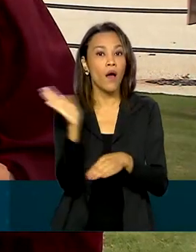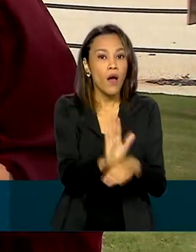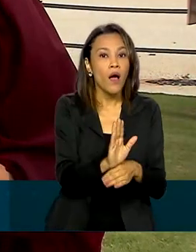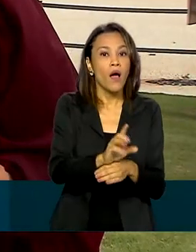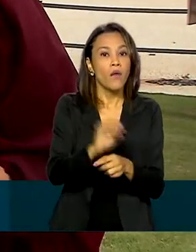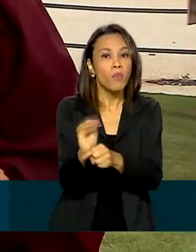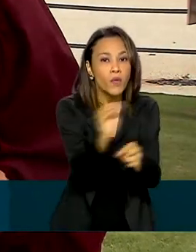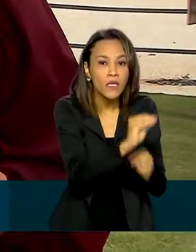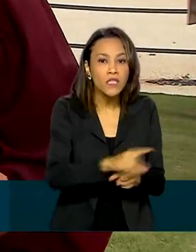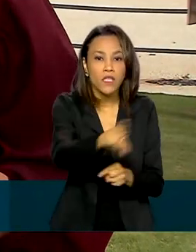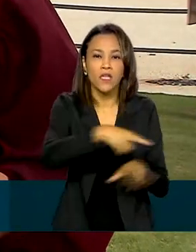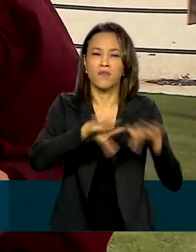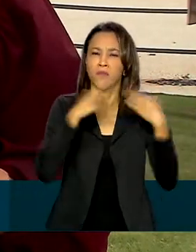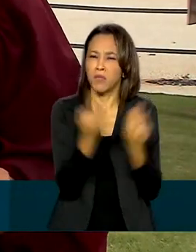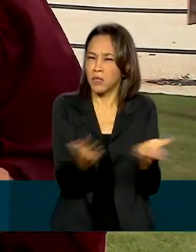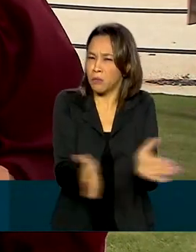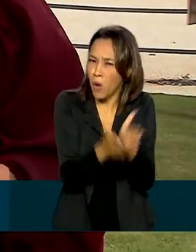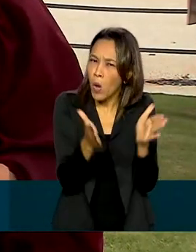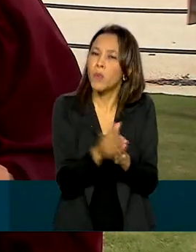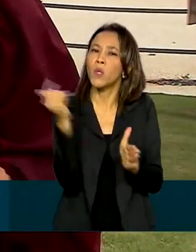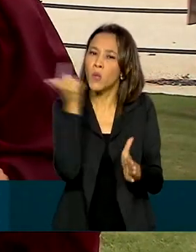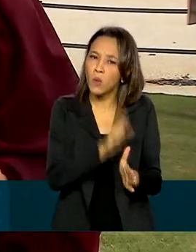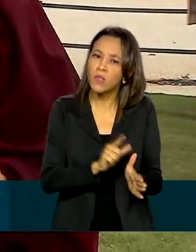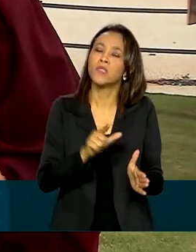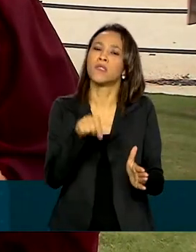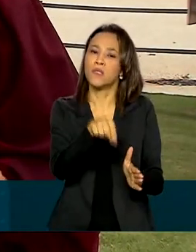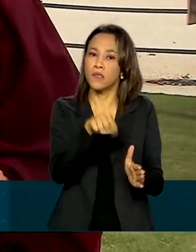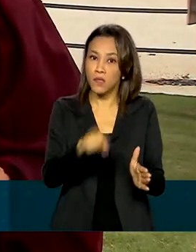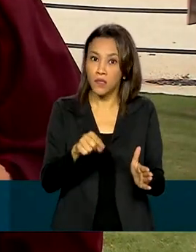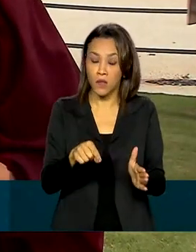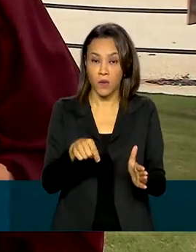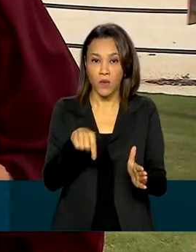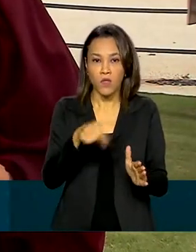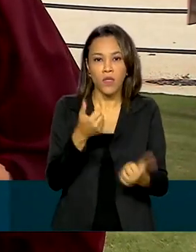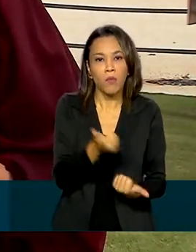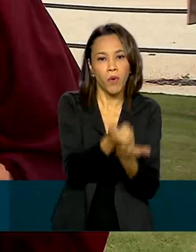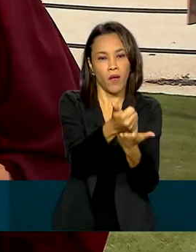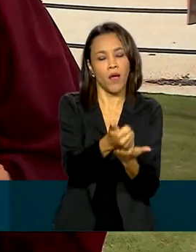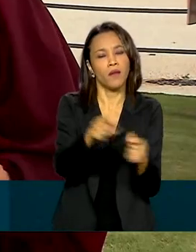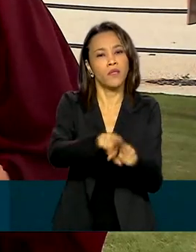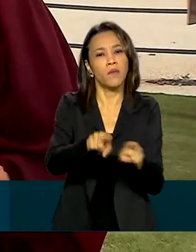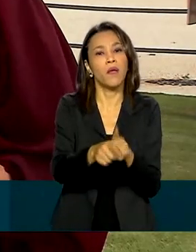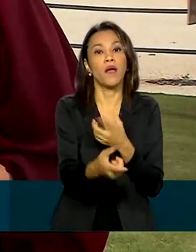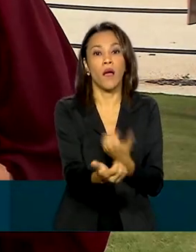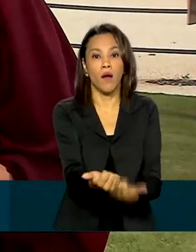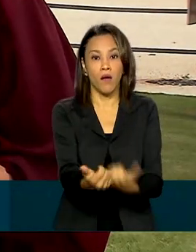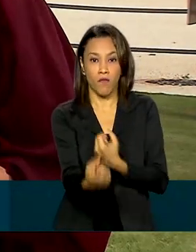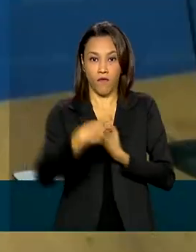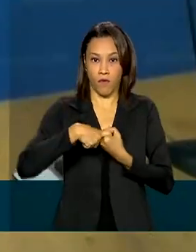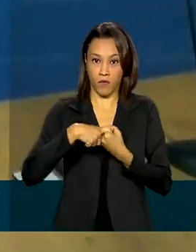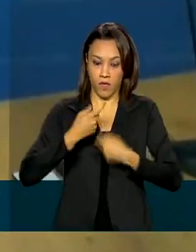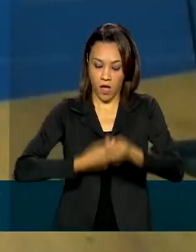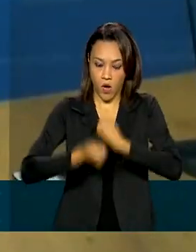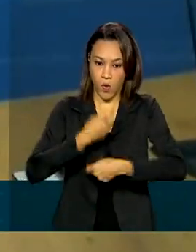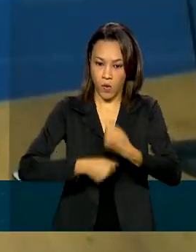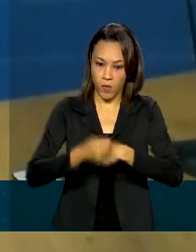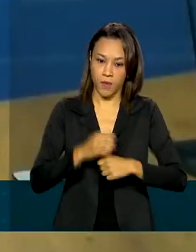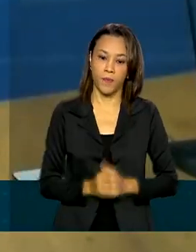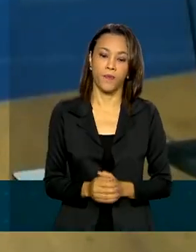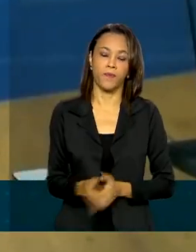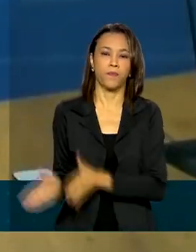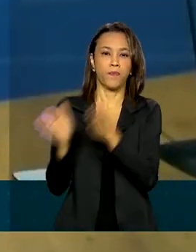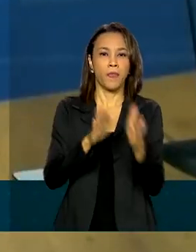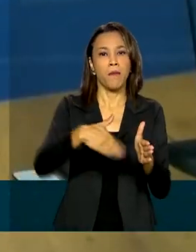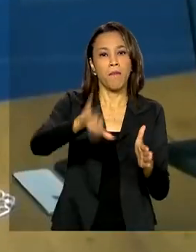reverter a situação de pobreza e de extrema pobreza no país e auxiliar na retomada do crescimento. Mais de 300